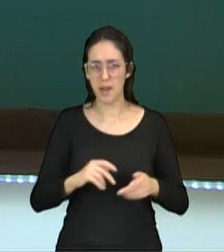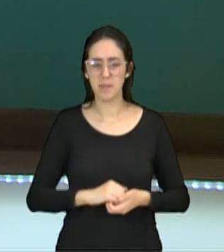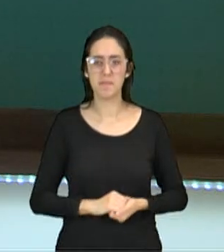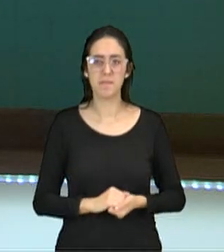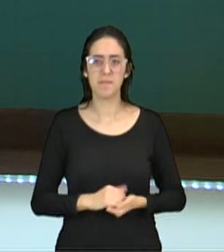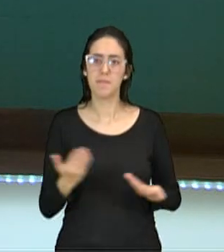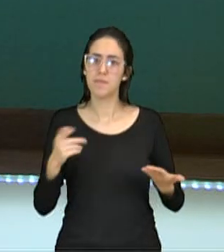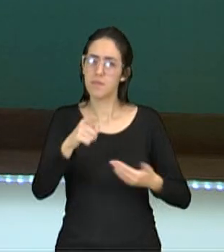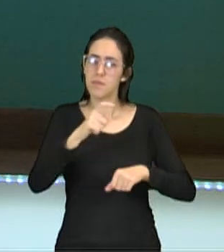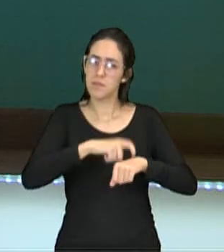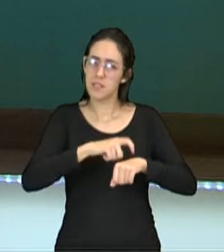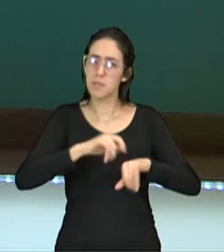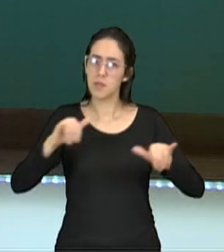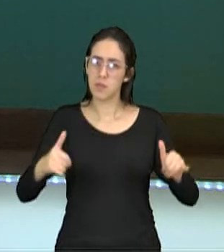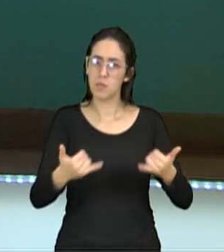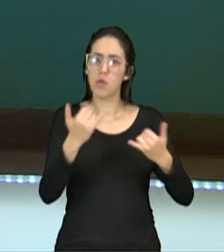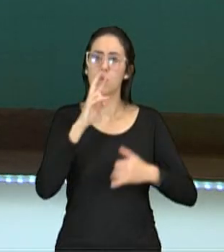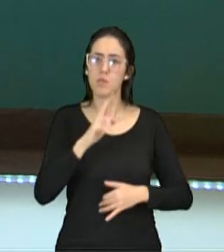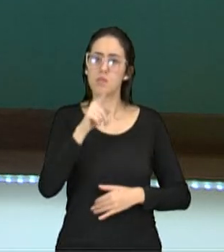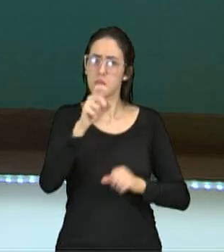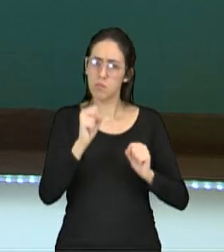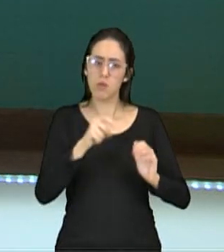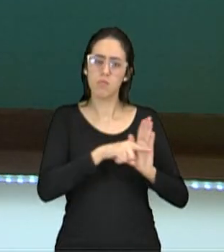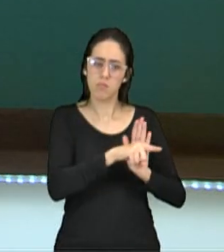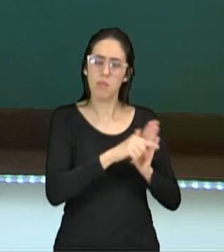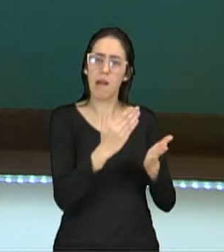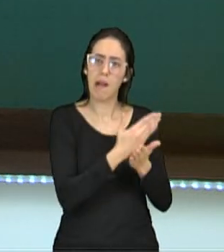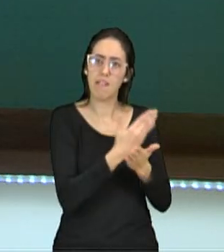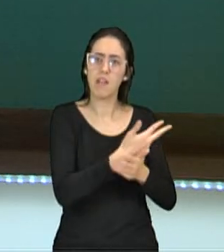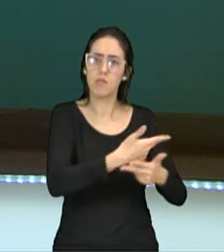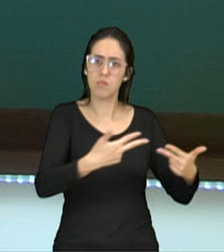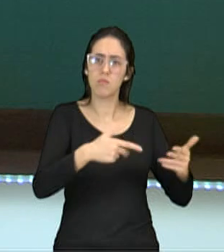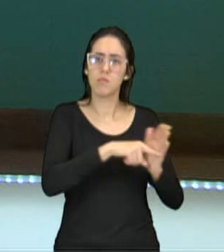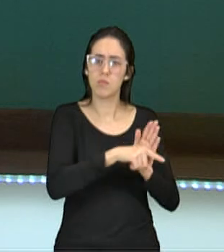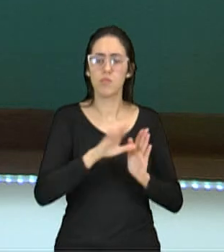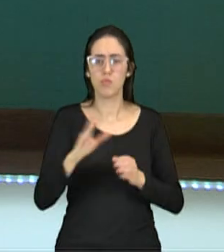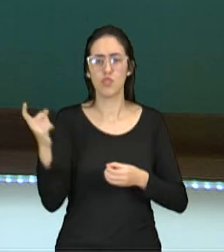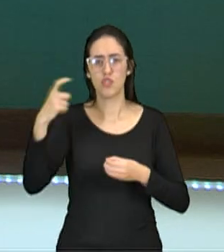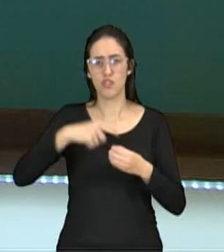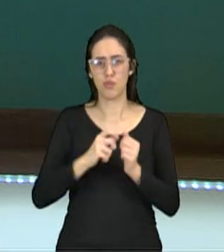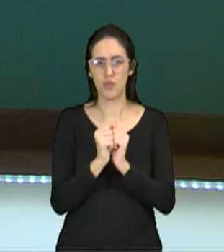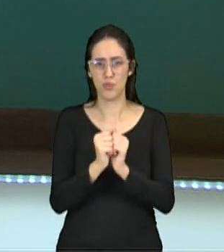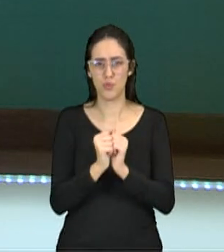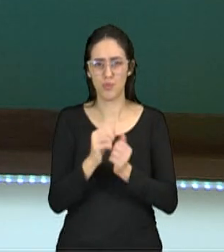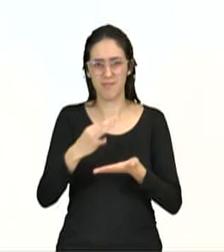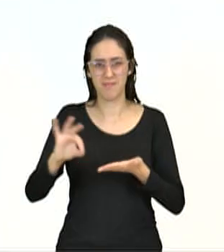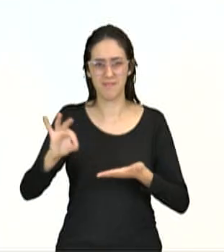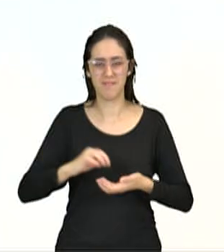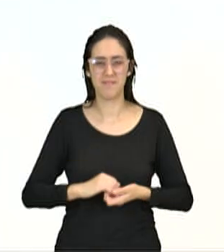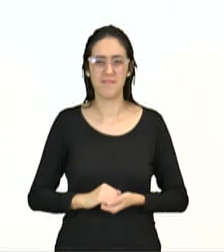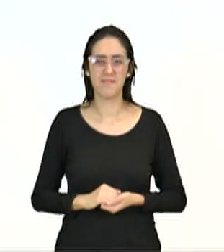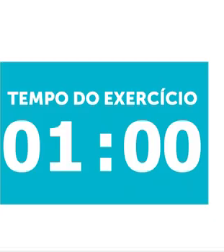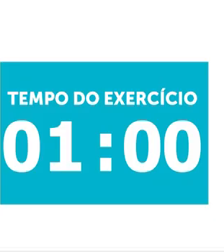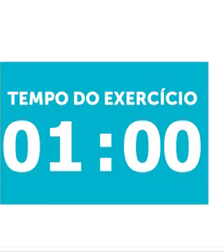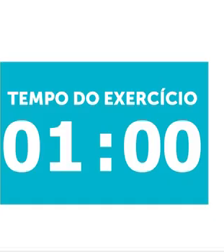sucessivamente. Então, vou dar um tempinho aí, consulta lá o seu material e nós já retornamos para fazer essa correção.